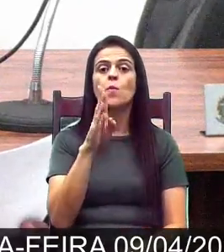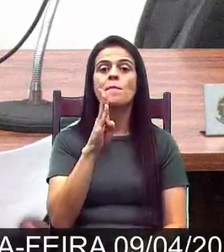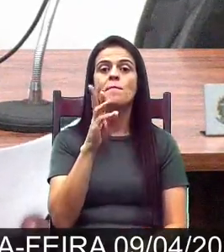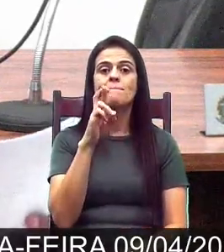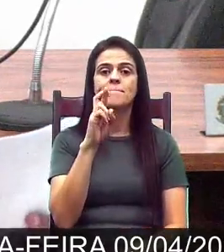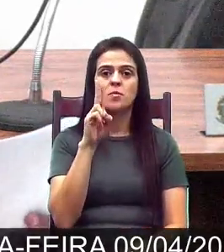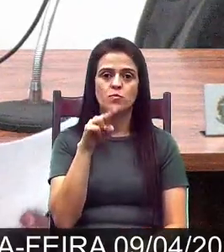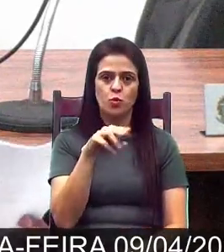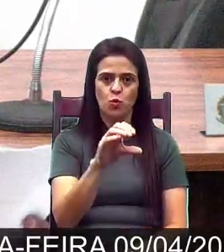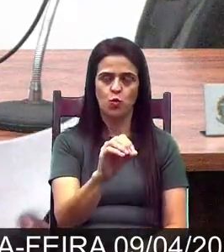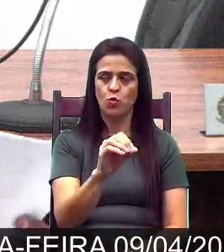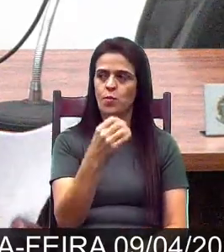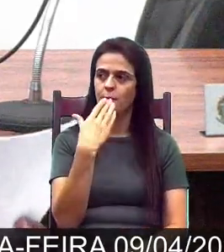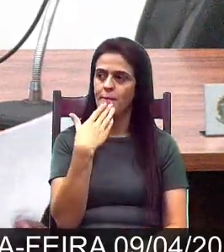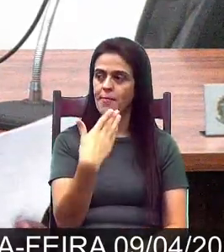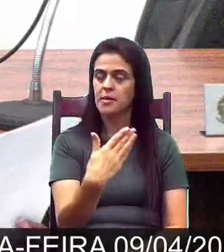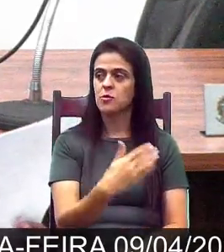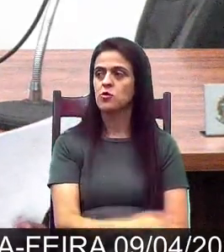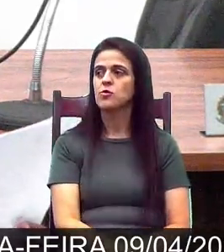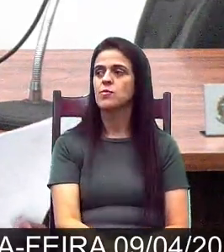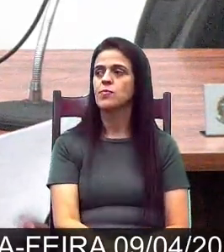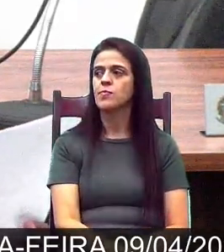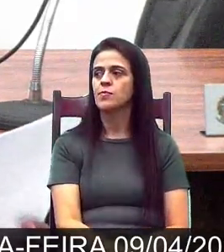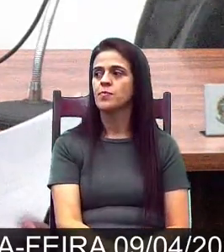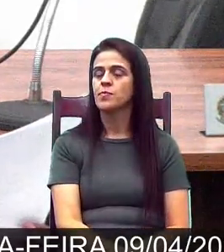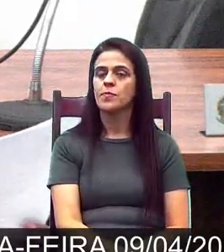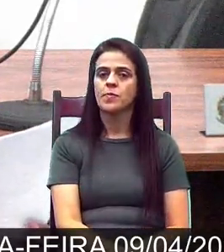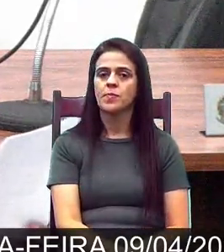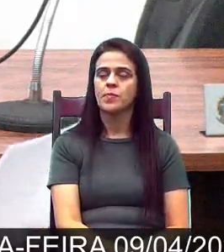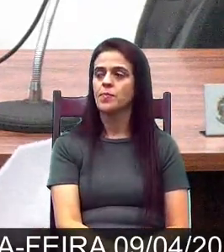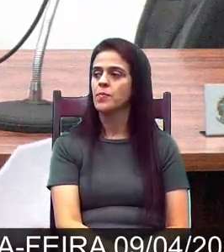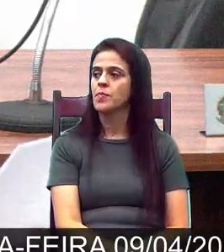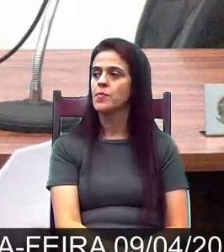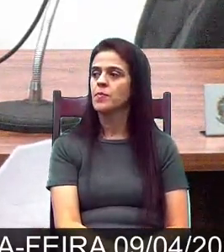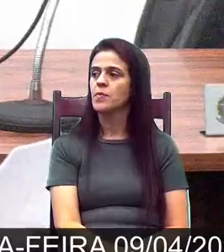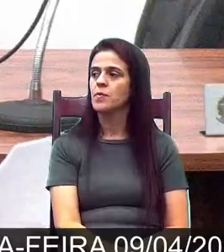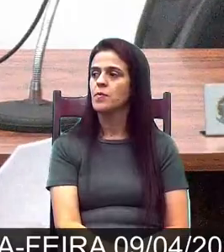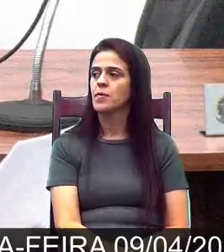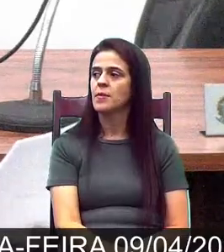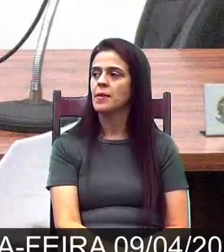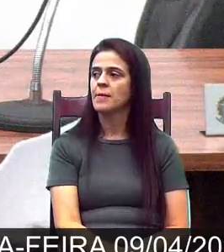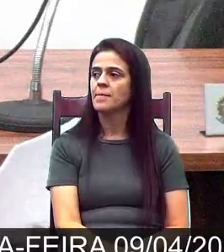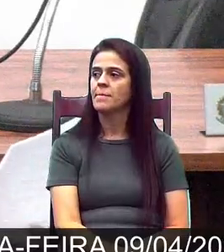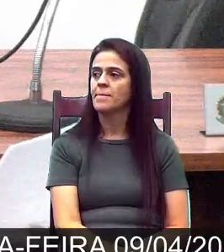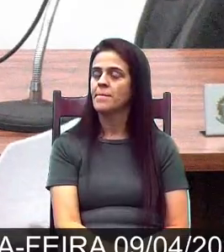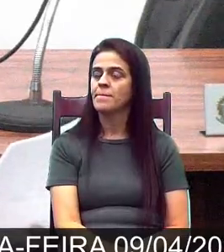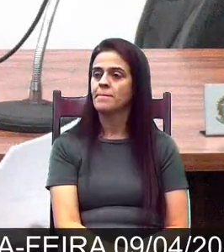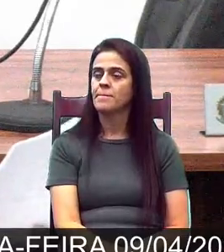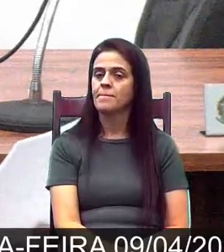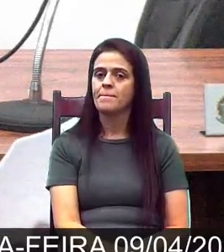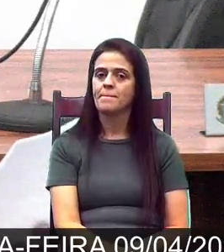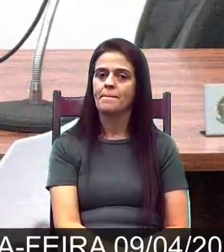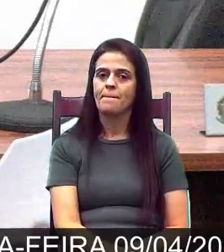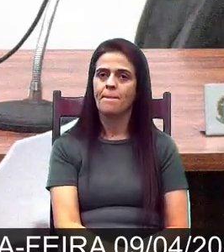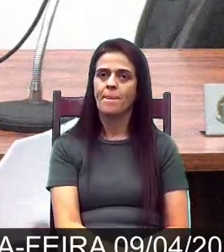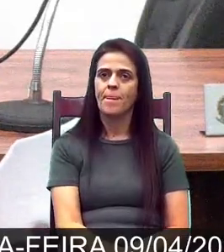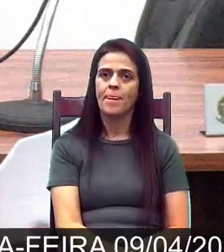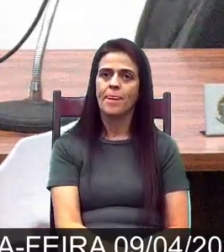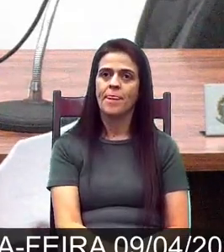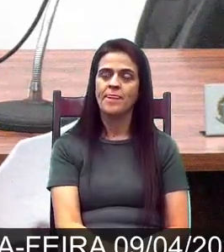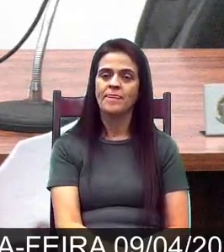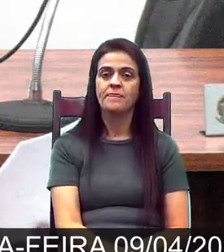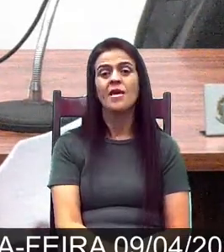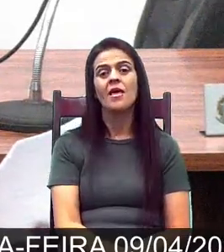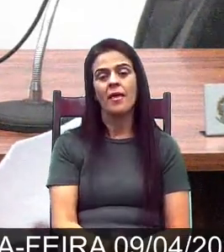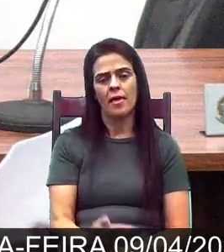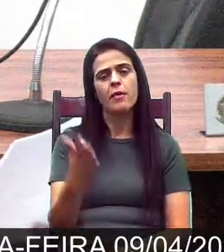Evangelista, né? Eu reconheço que agora está no tempo, graças a Deus,